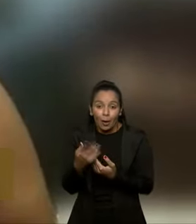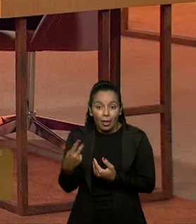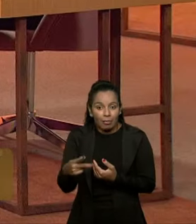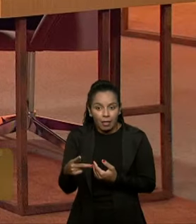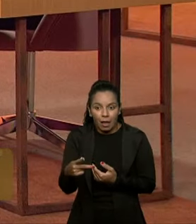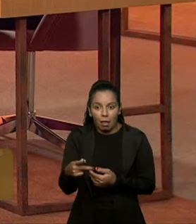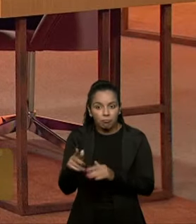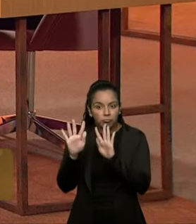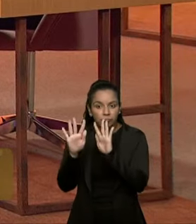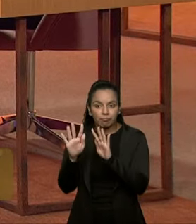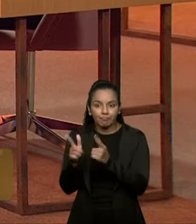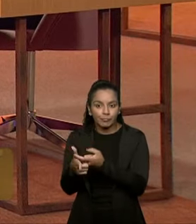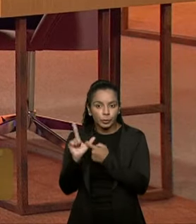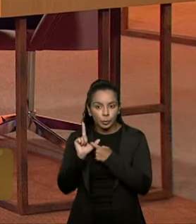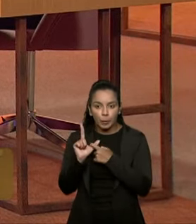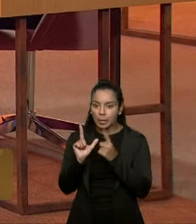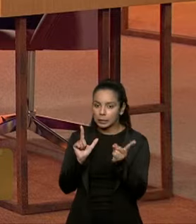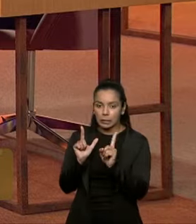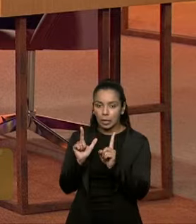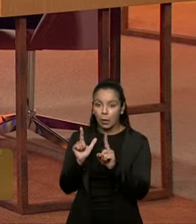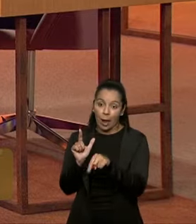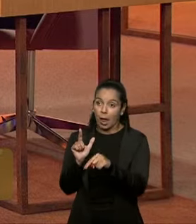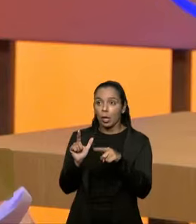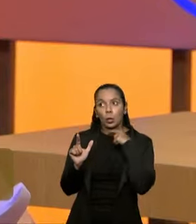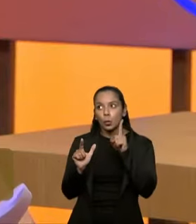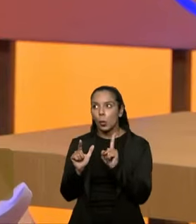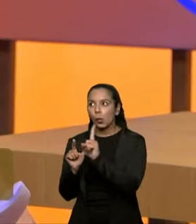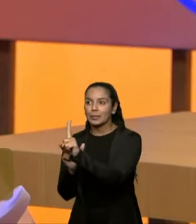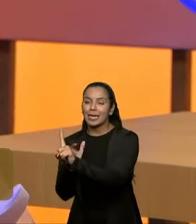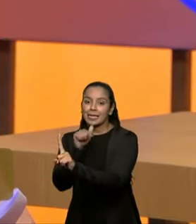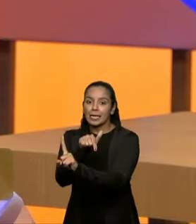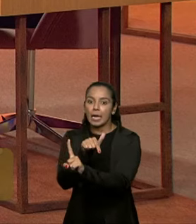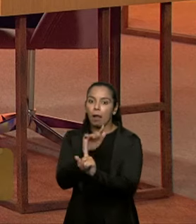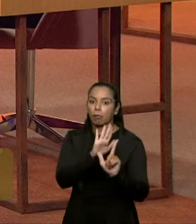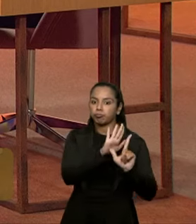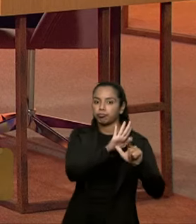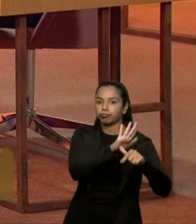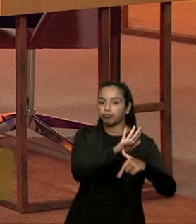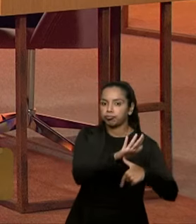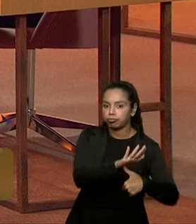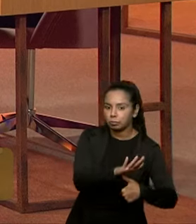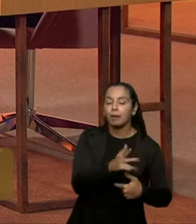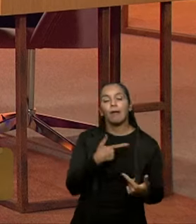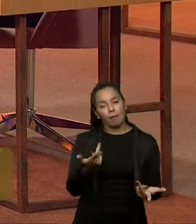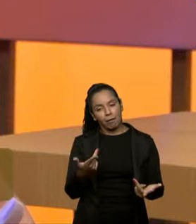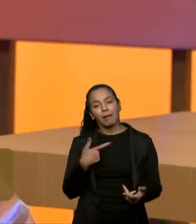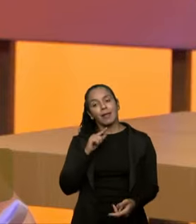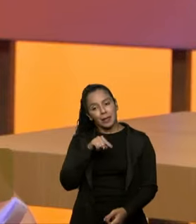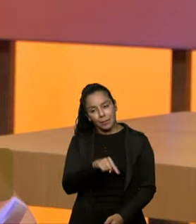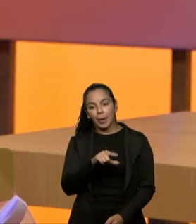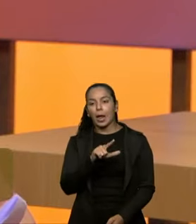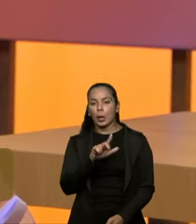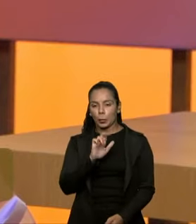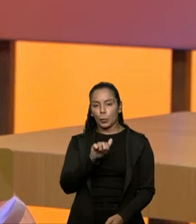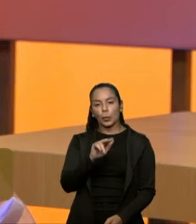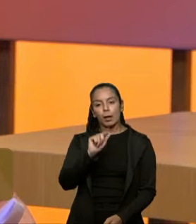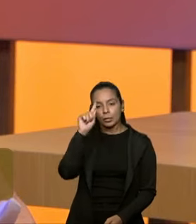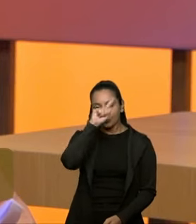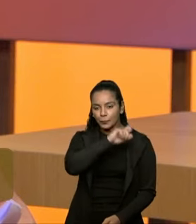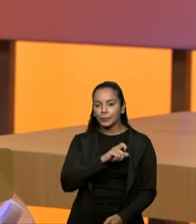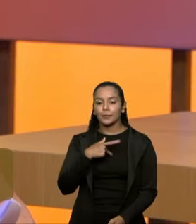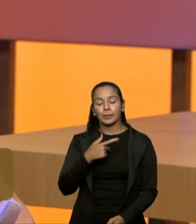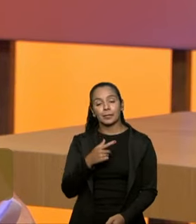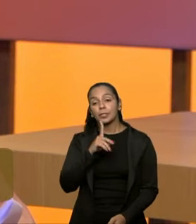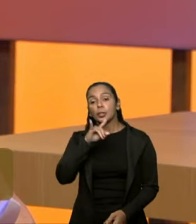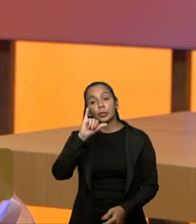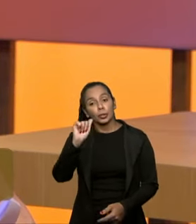suspensas. E ela vai ficando para trás. Então, isso para ela é muito difícil. E um dia de aula perdido não volta,